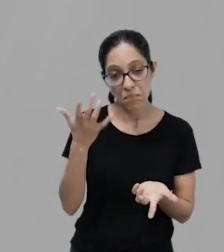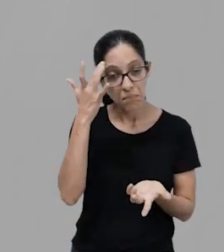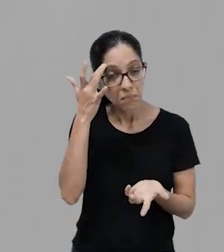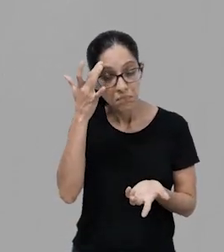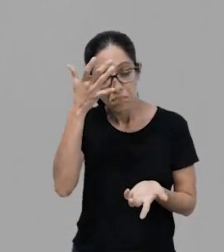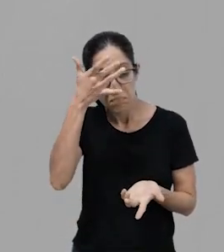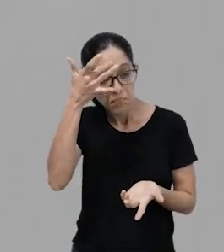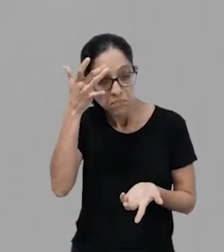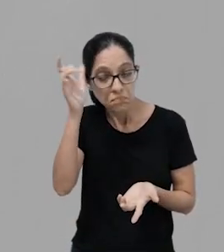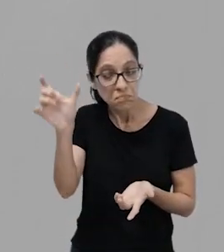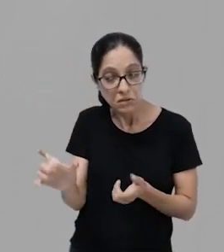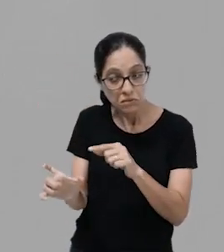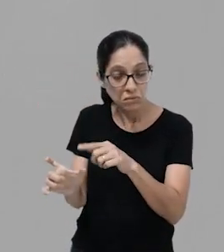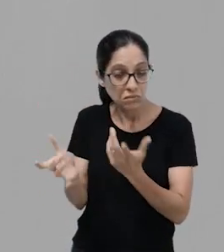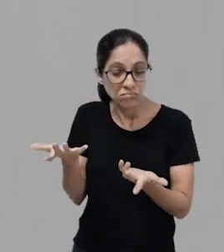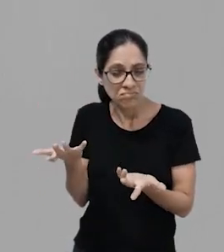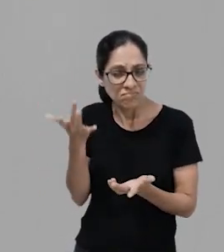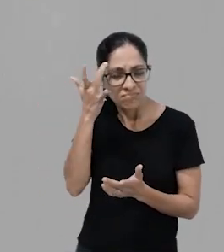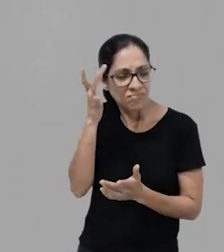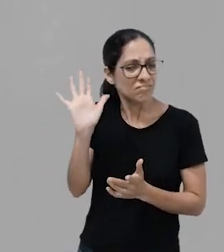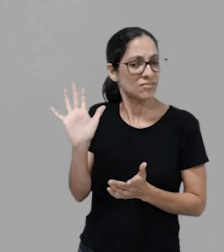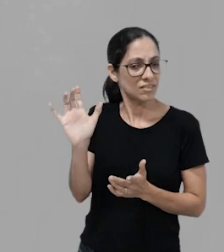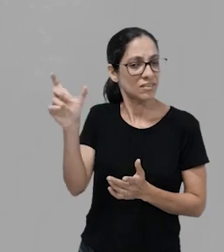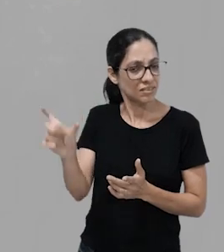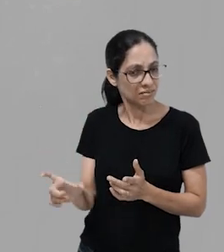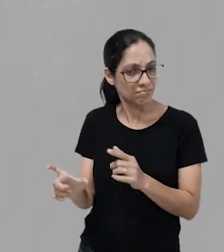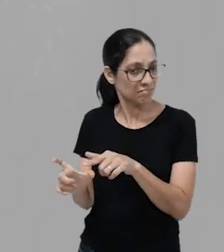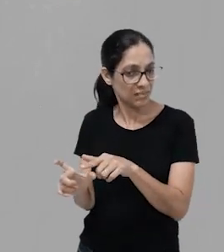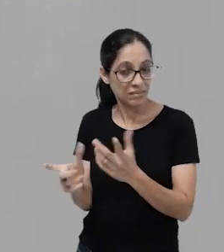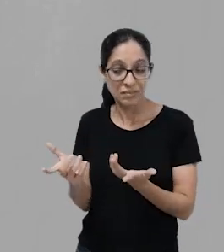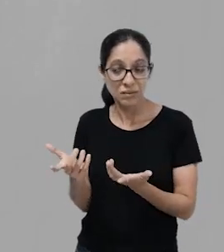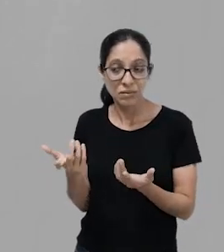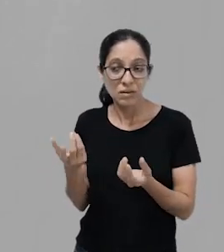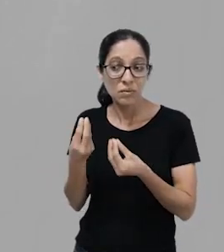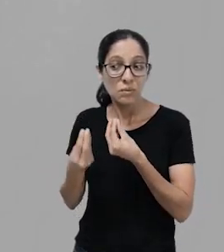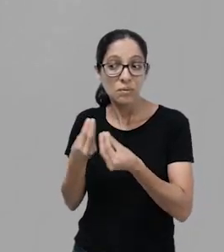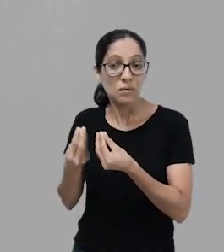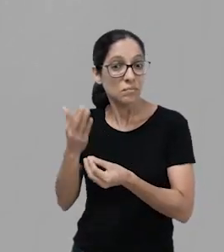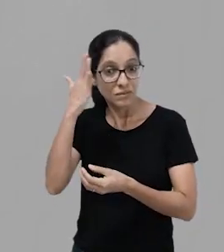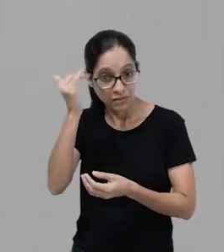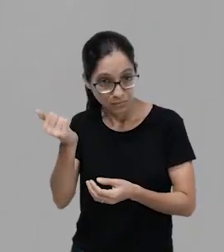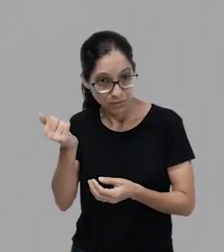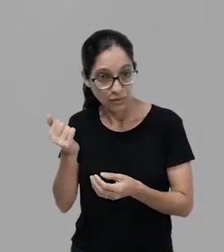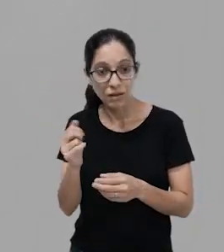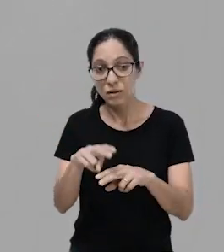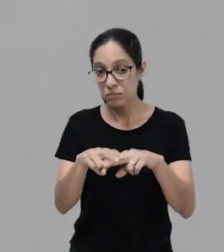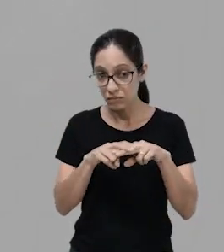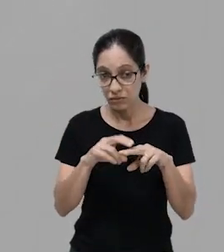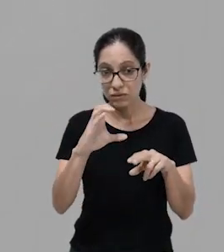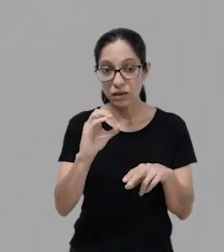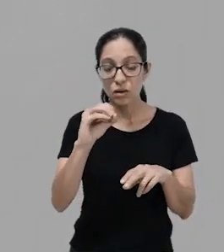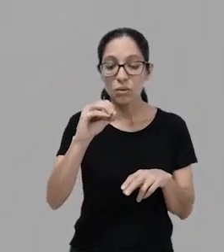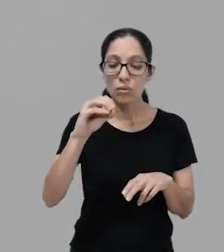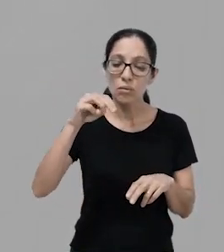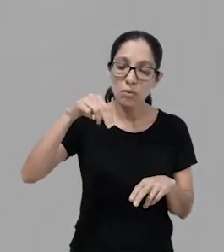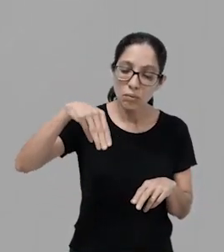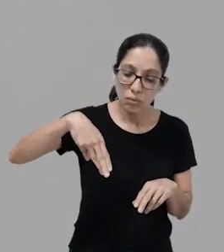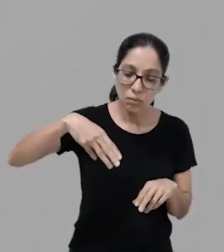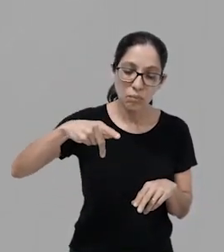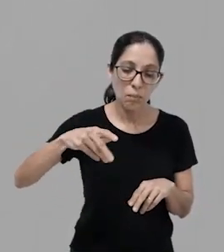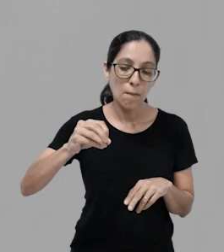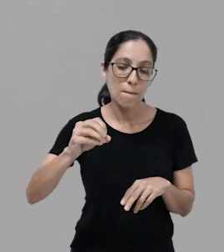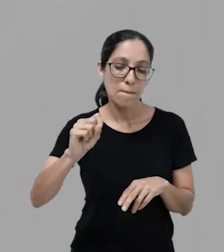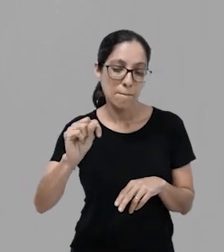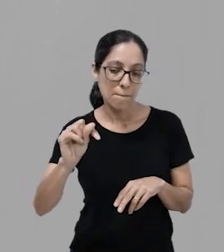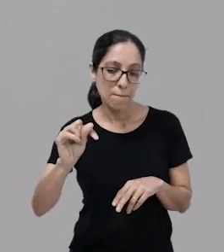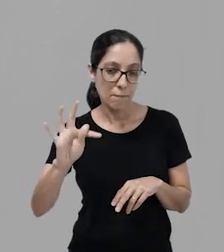Alguém quem? Não sei, continua sendo indefinido, tá? Por isso que eles são chamados de compostos indefinidos.